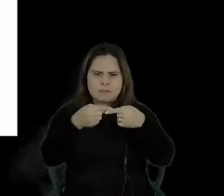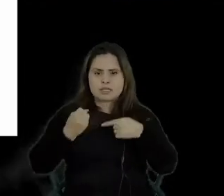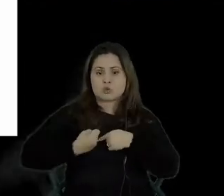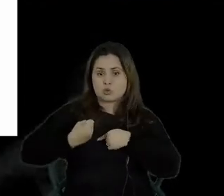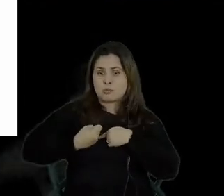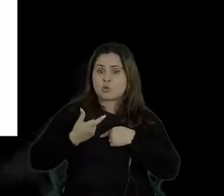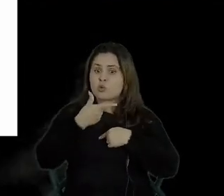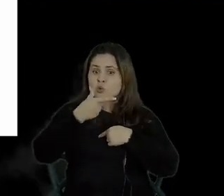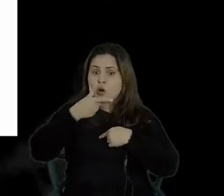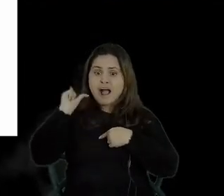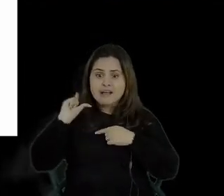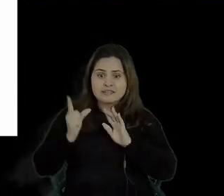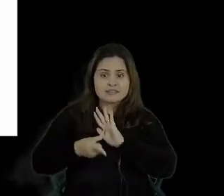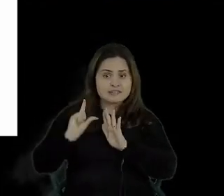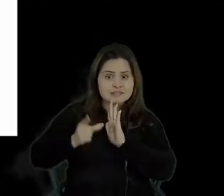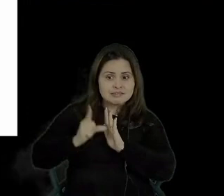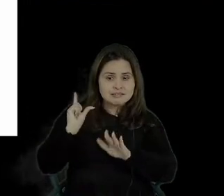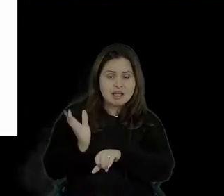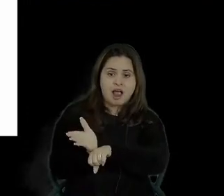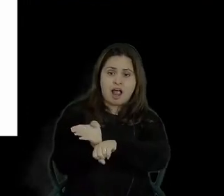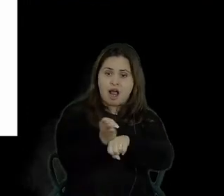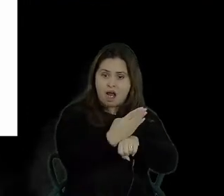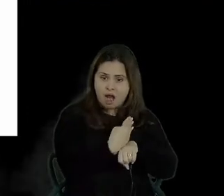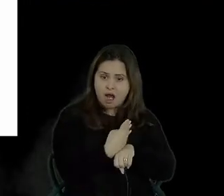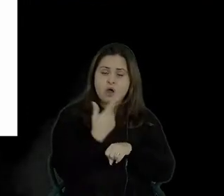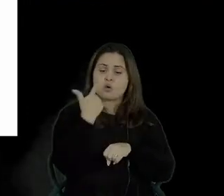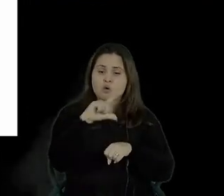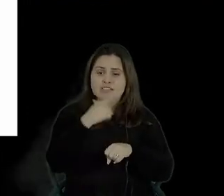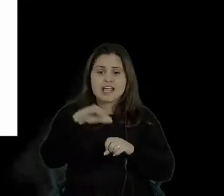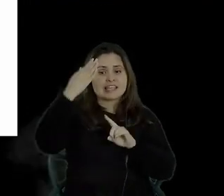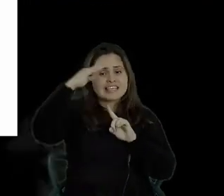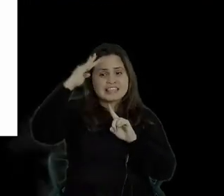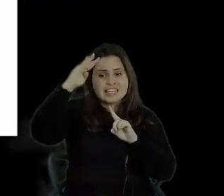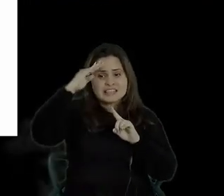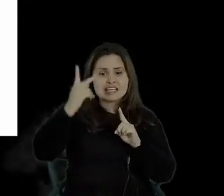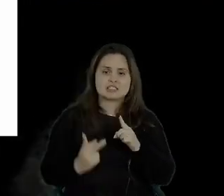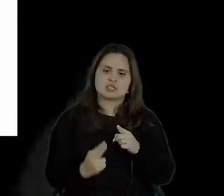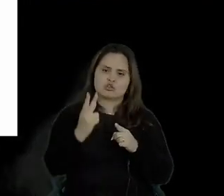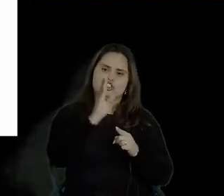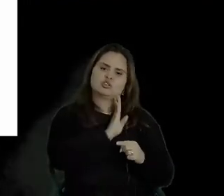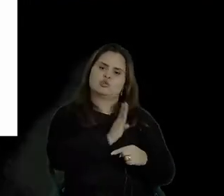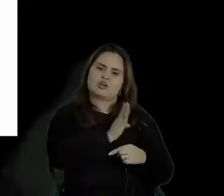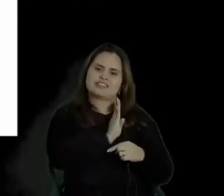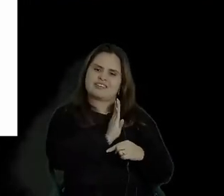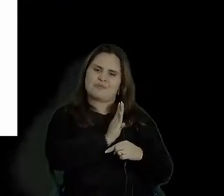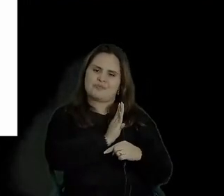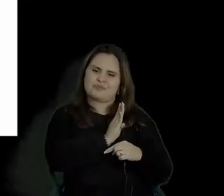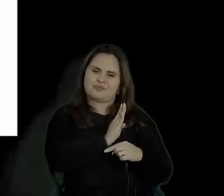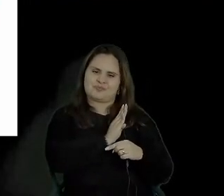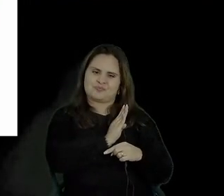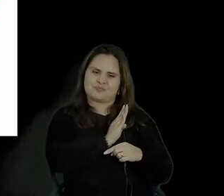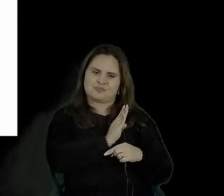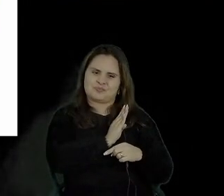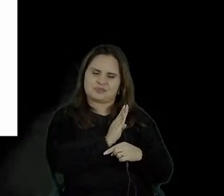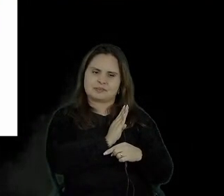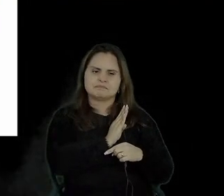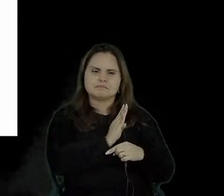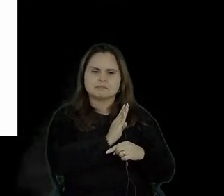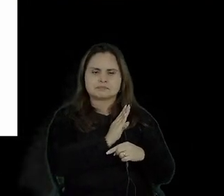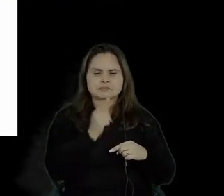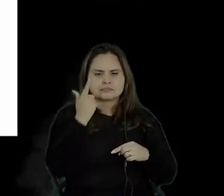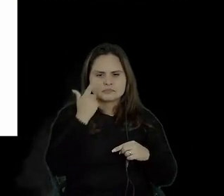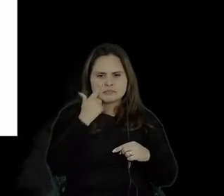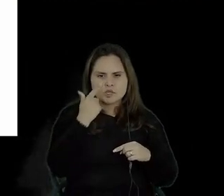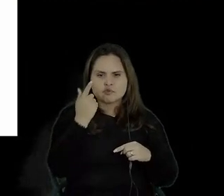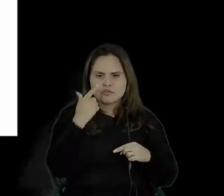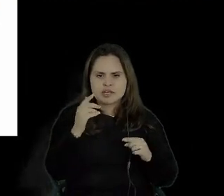antecipar, consegue fazer, entender uma cirurgia cardíaca de forma antecipada. Por exemplo, mas eu vou passar rapidamente